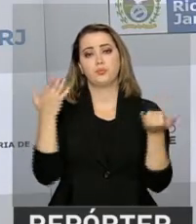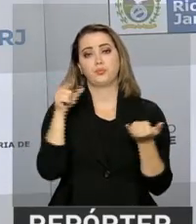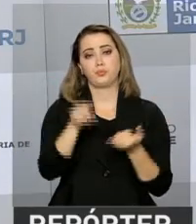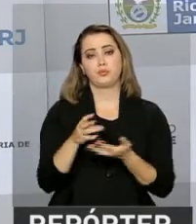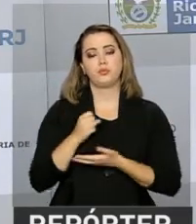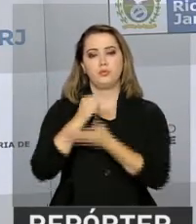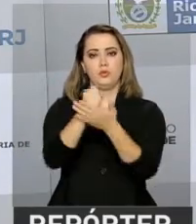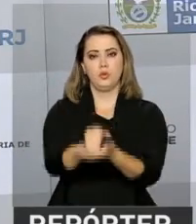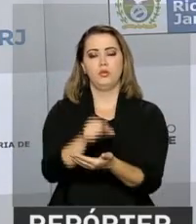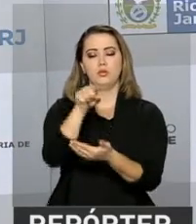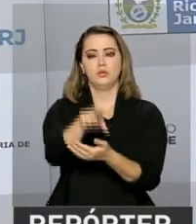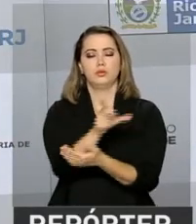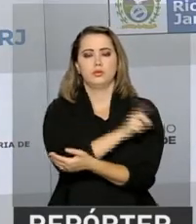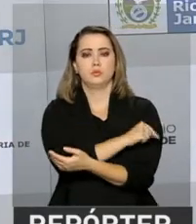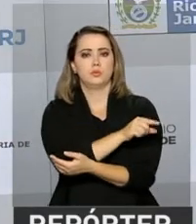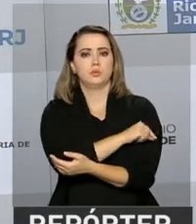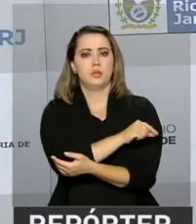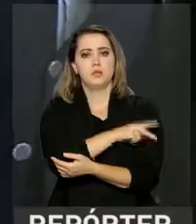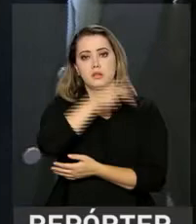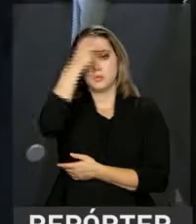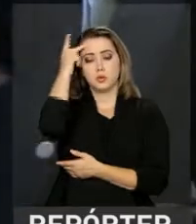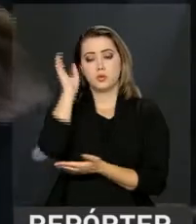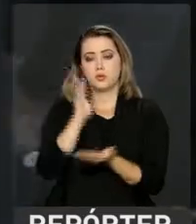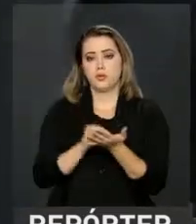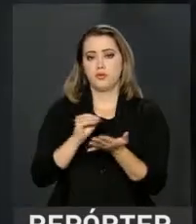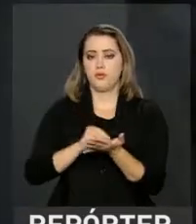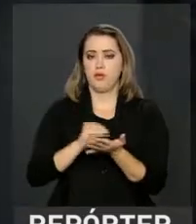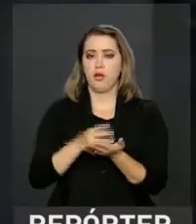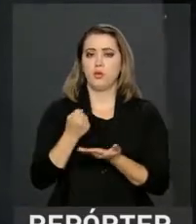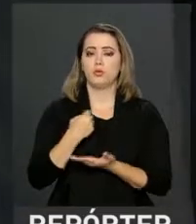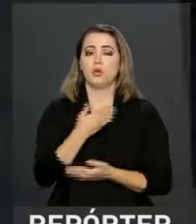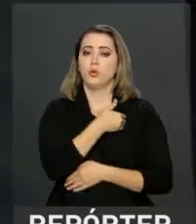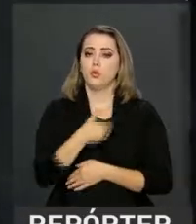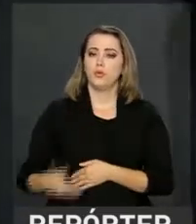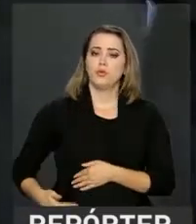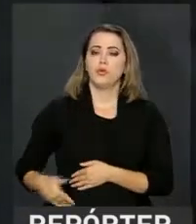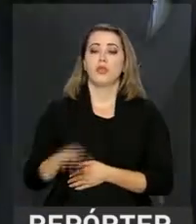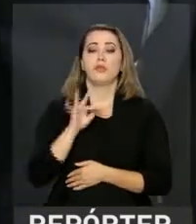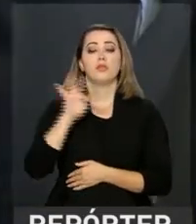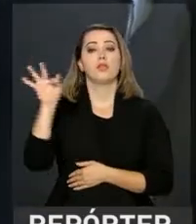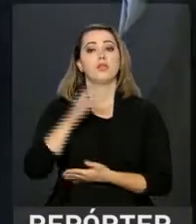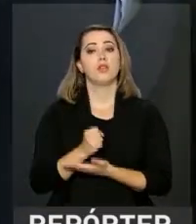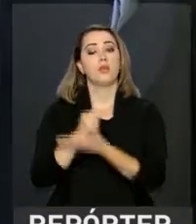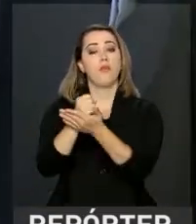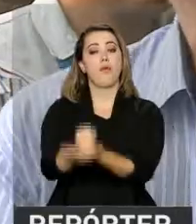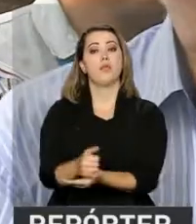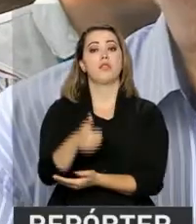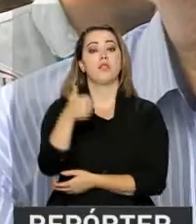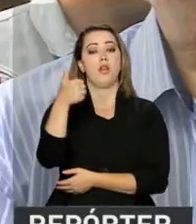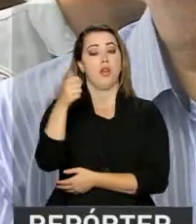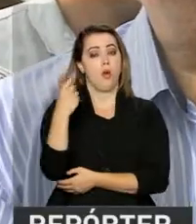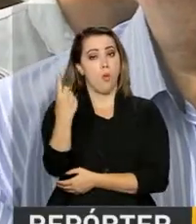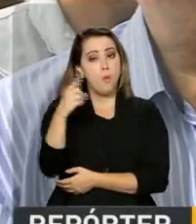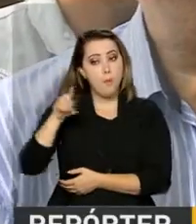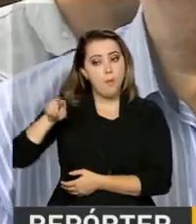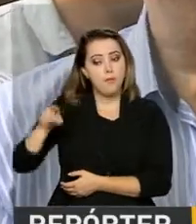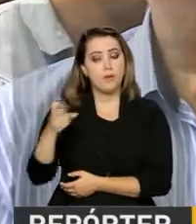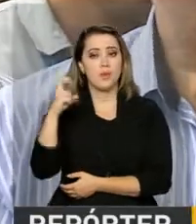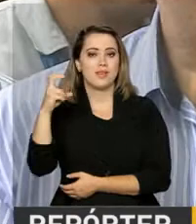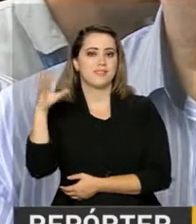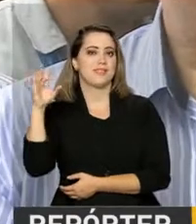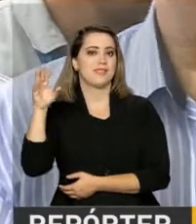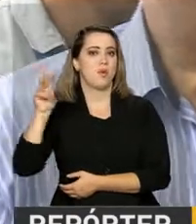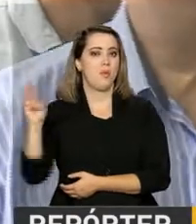a imunização de quem ainda não tomou a vacina, o governo vai enviar 1,5 milhão de doses ao estado. A febre amarela é